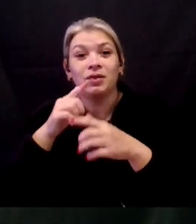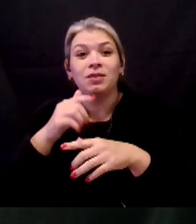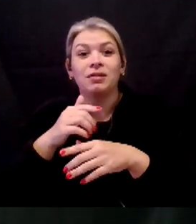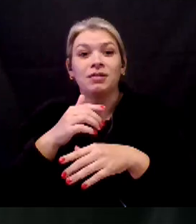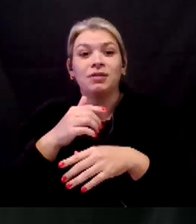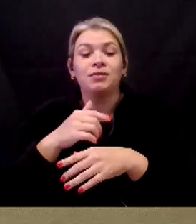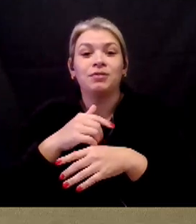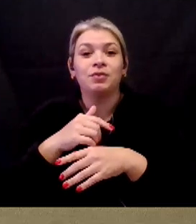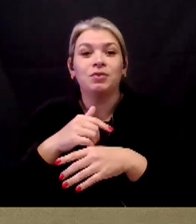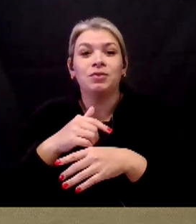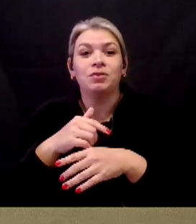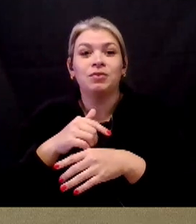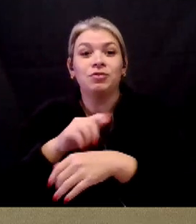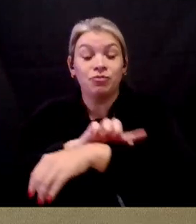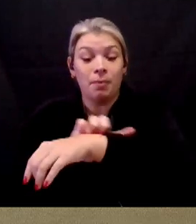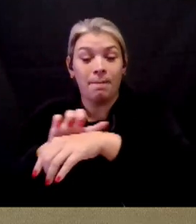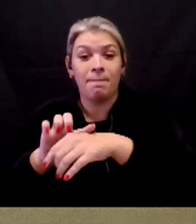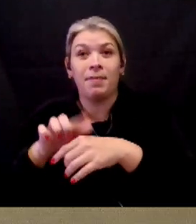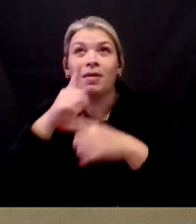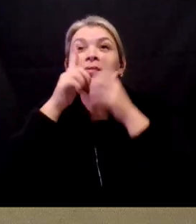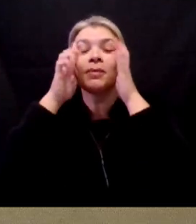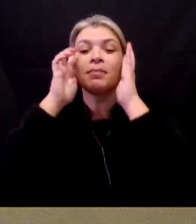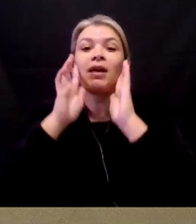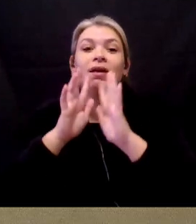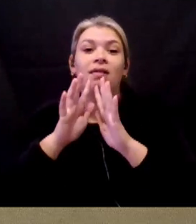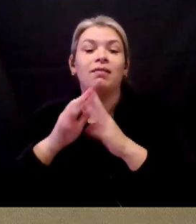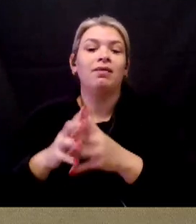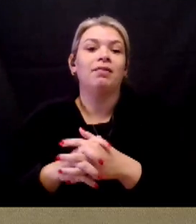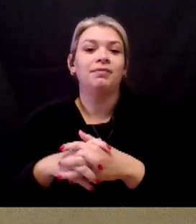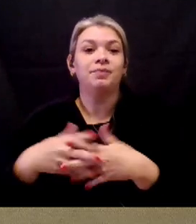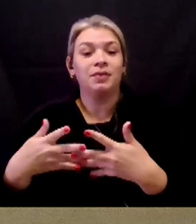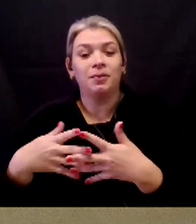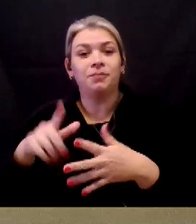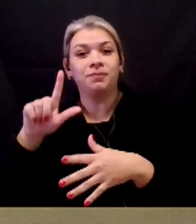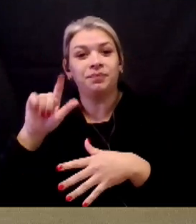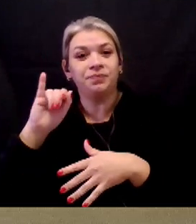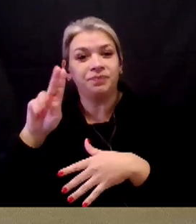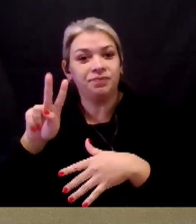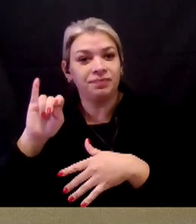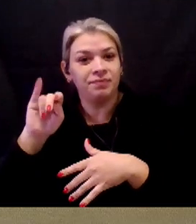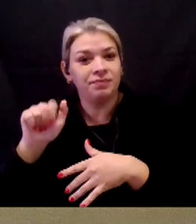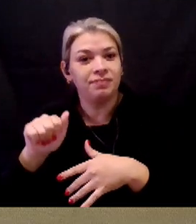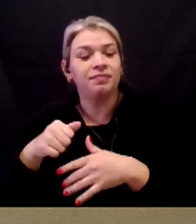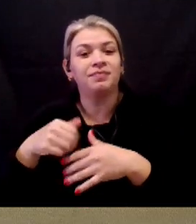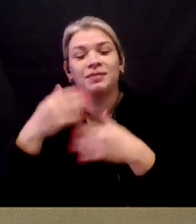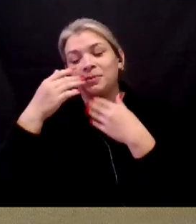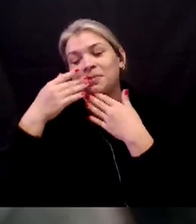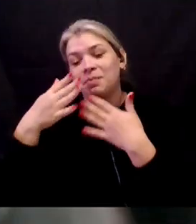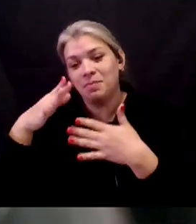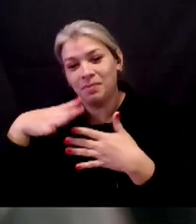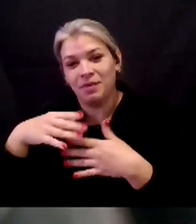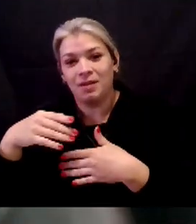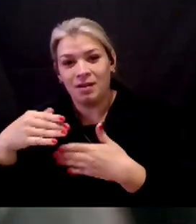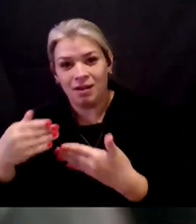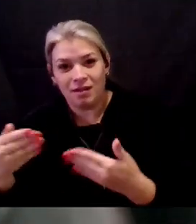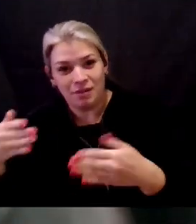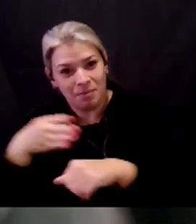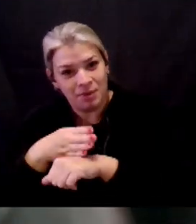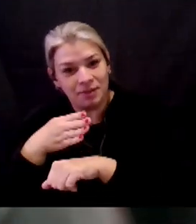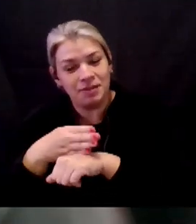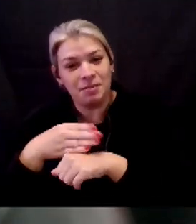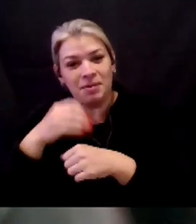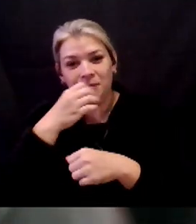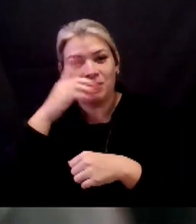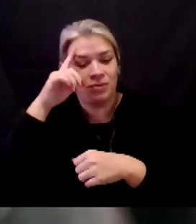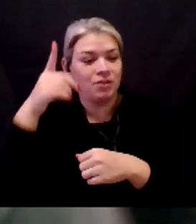Lívia Gontijo. Seja muito bem-vinda. Bom dia, obrigada pela sua participação. Bom dia, meninas. É um prazer enorme estar aqui hoje.